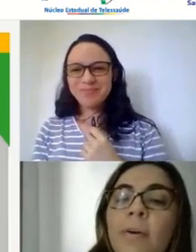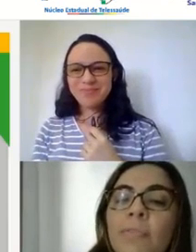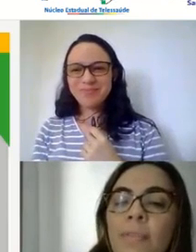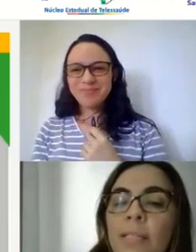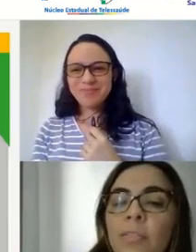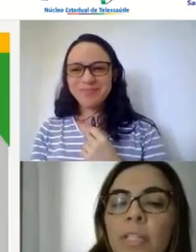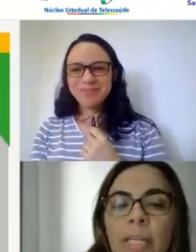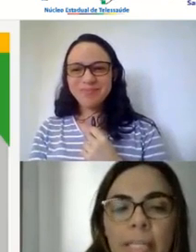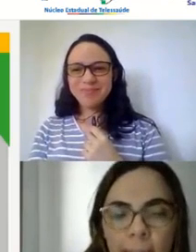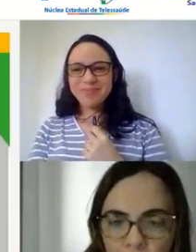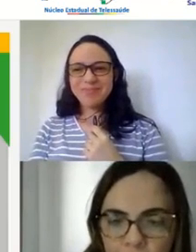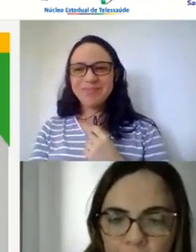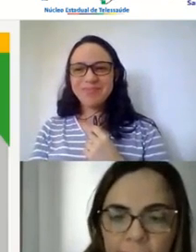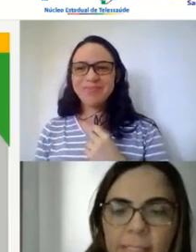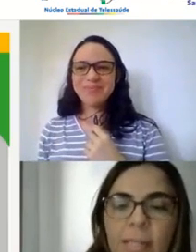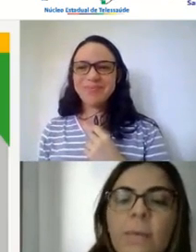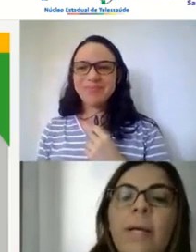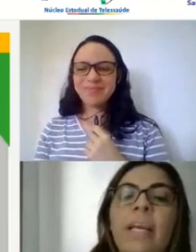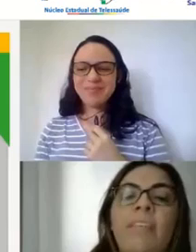são